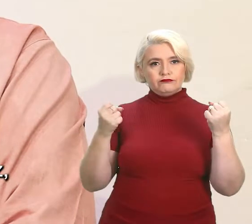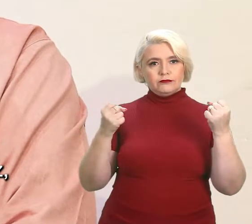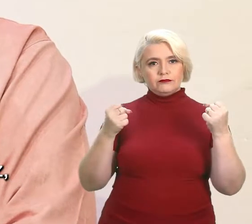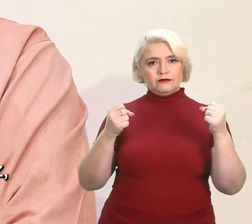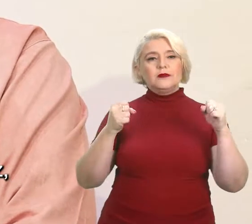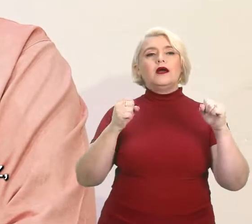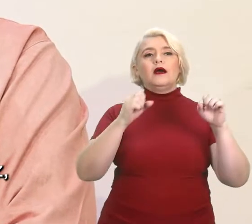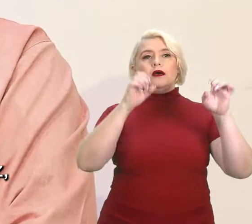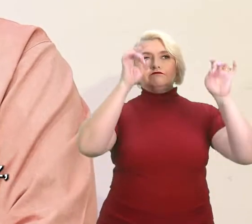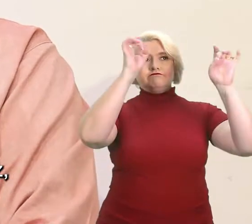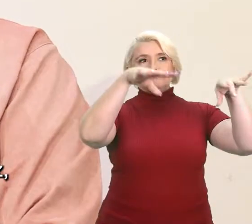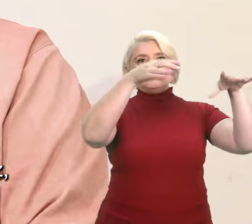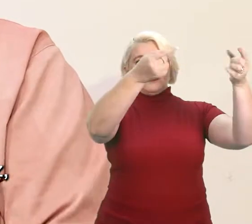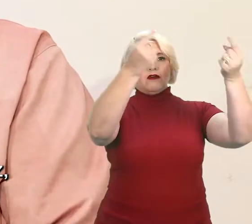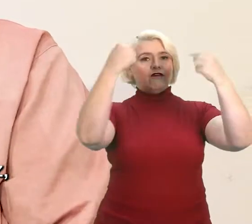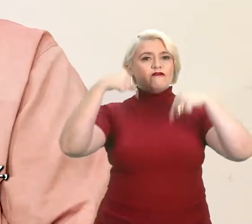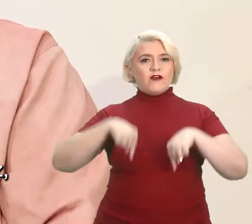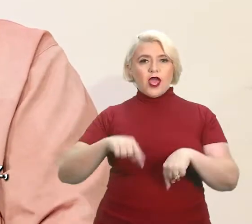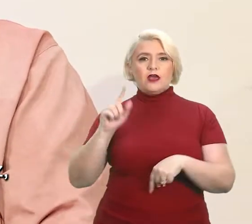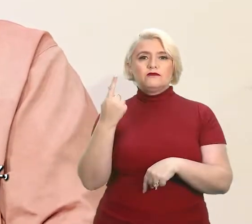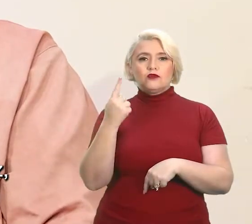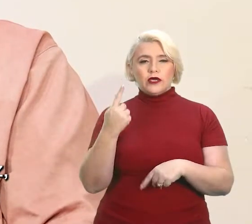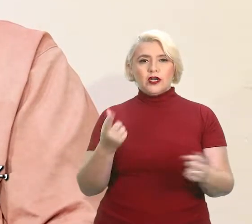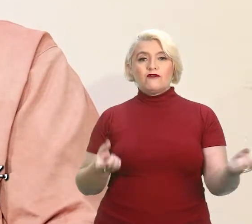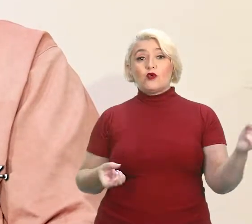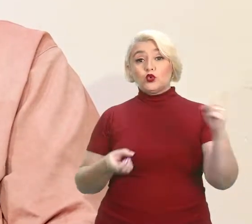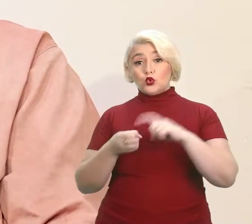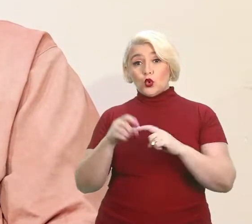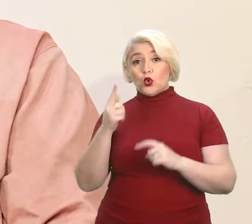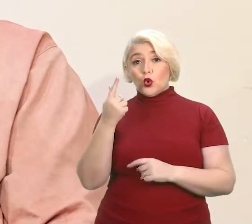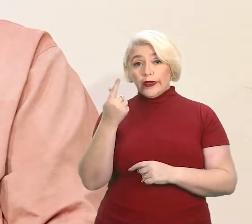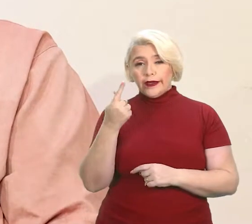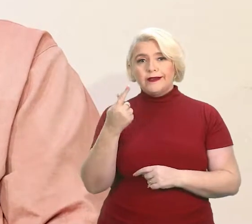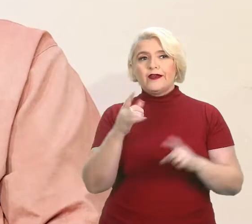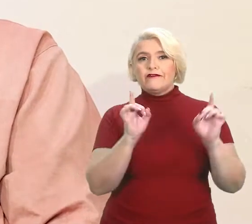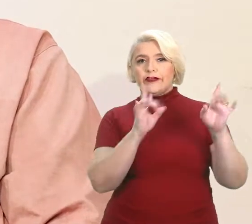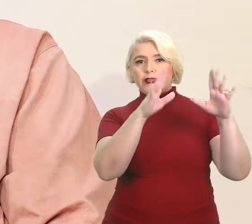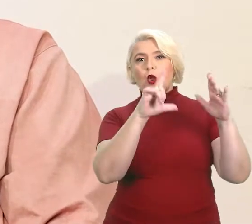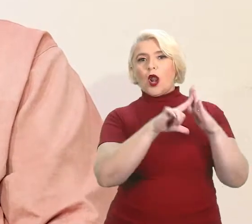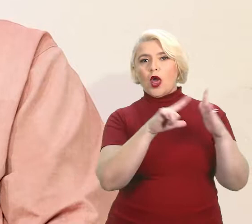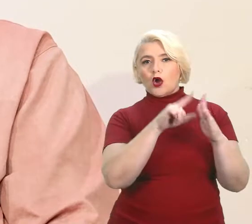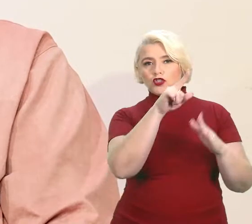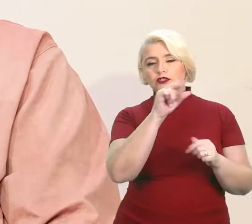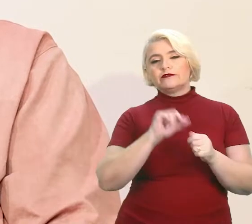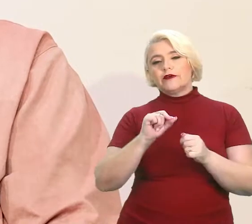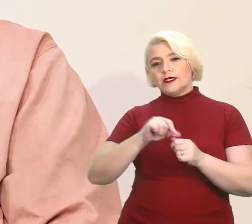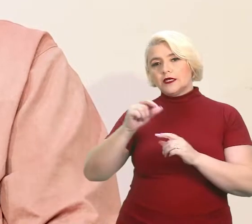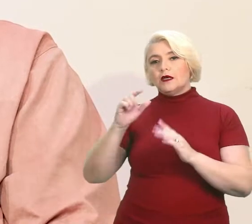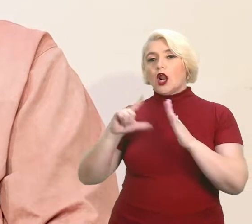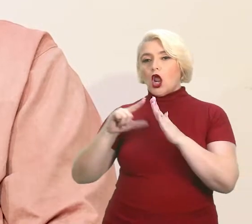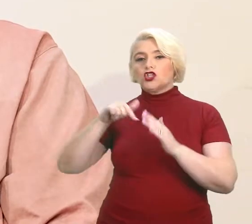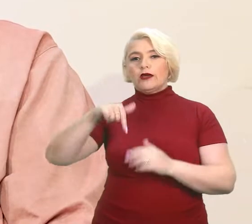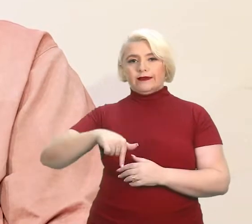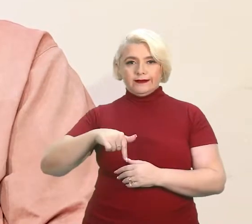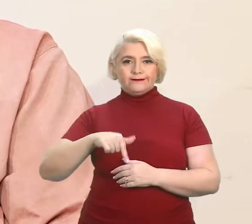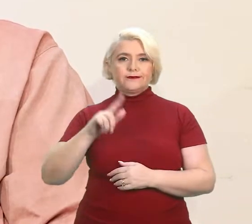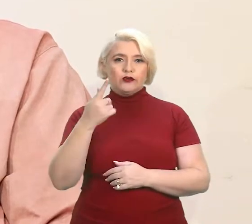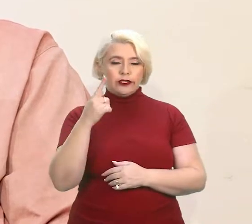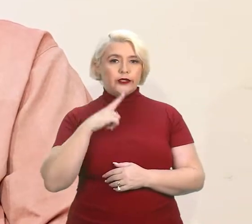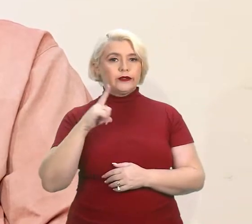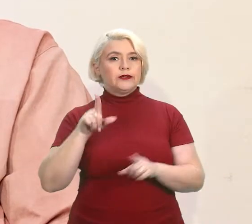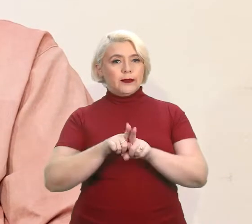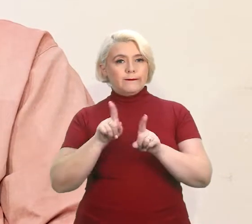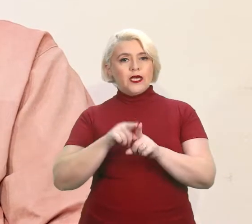pouquinho de dinheiro que fez vendendo a loja lá, para montar uma loja aqui. E aí eu também já tinha terminado o ensino